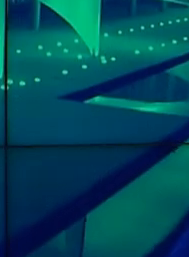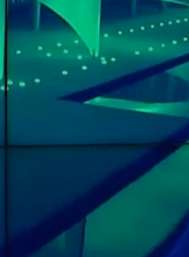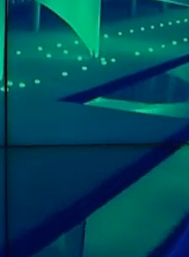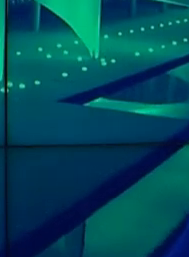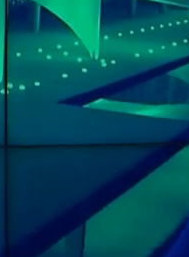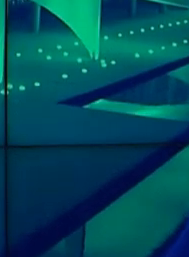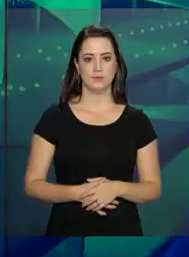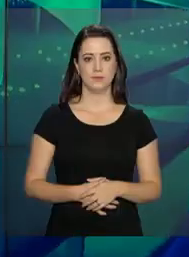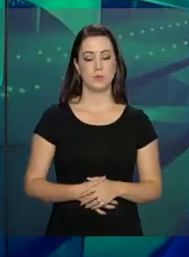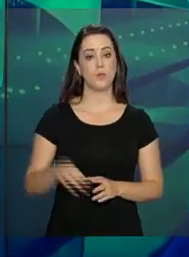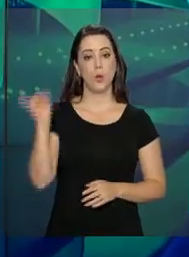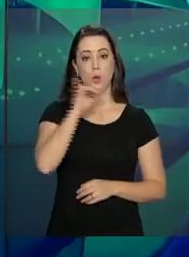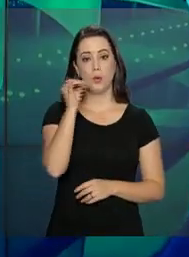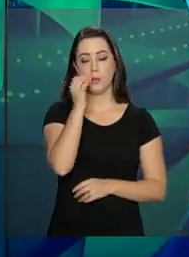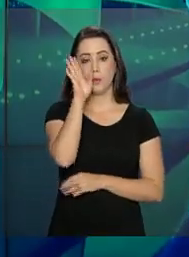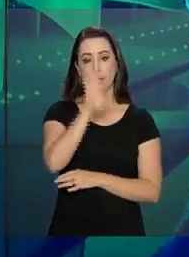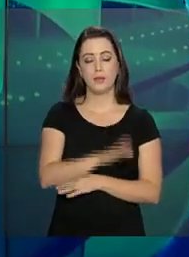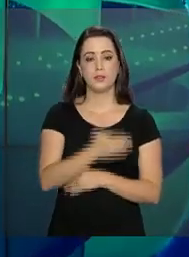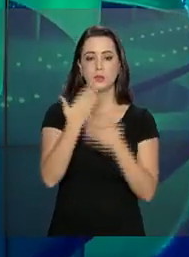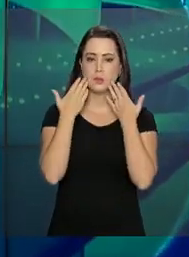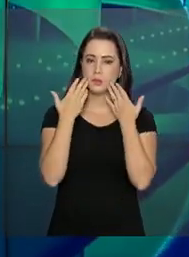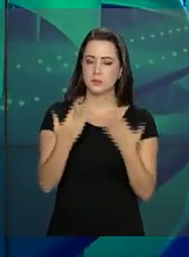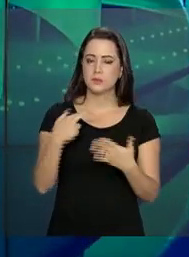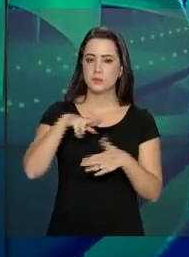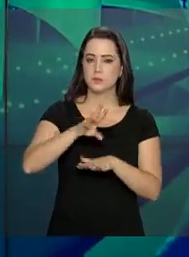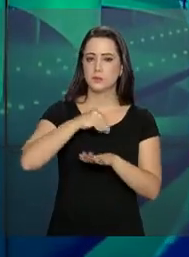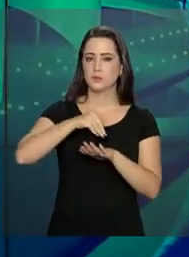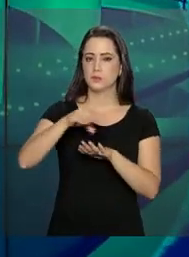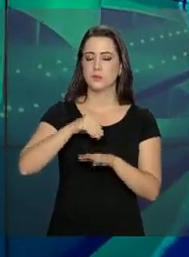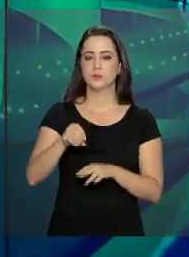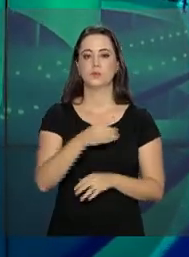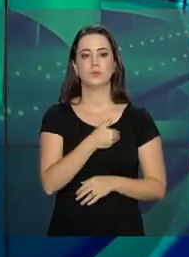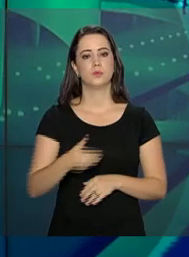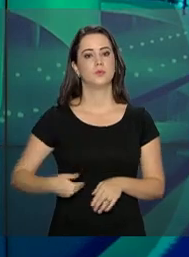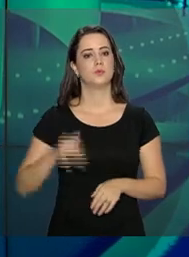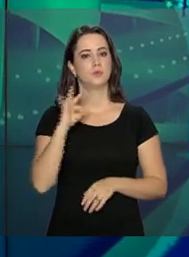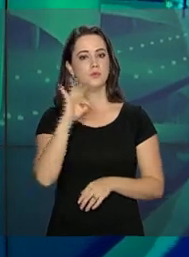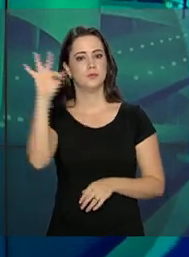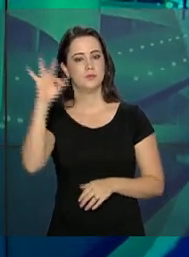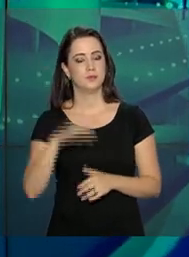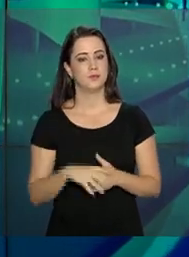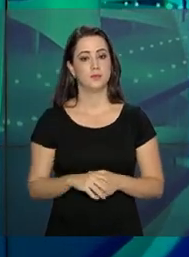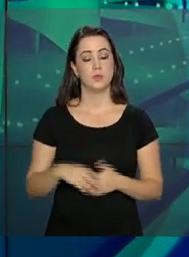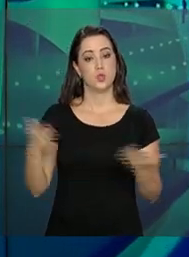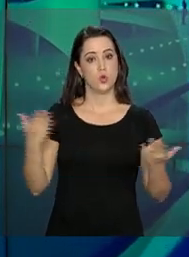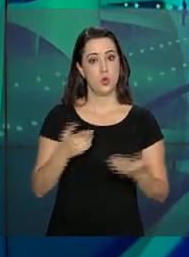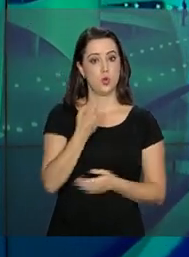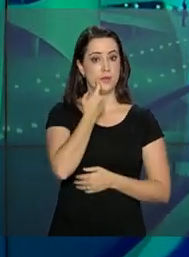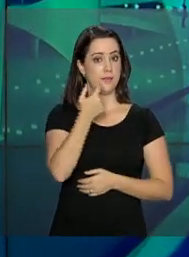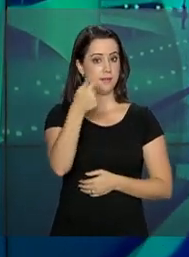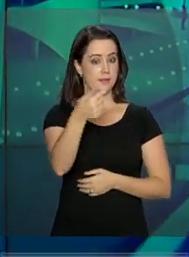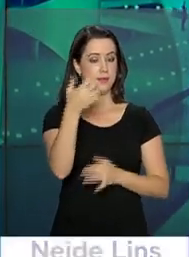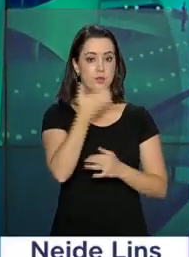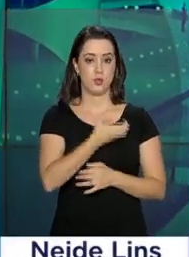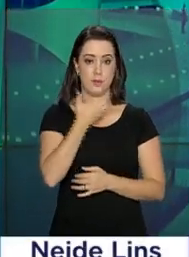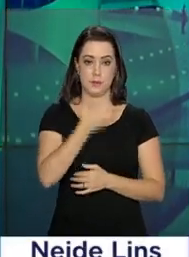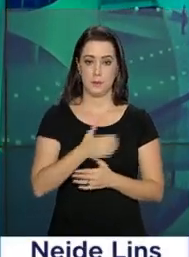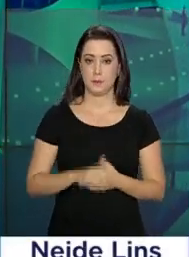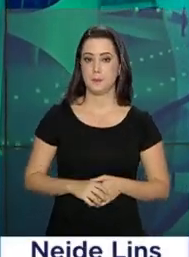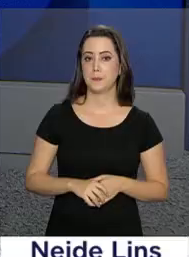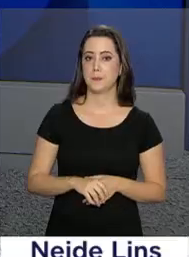olá boa tarde começa agora o repórter nbr com as notícias do governo federal desta sexta feira 7 de